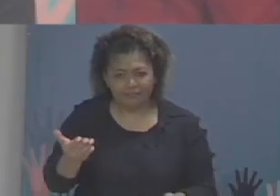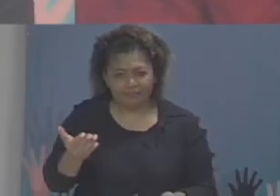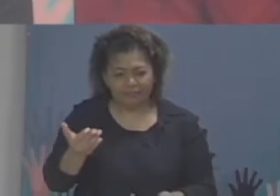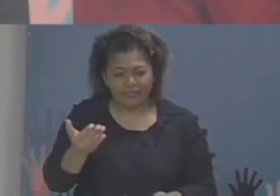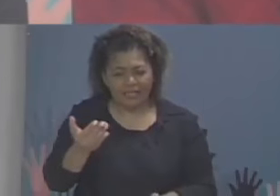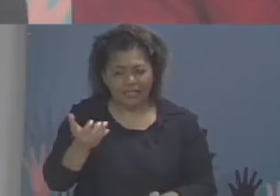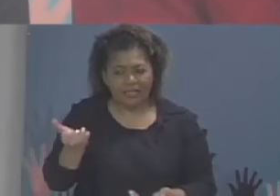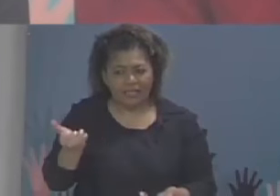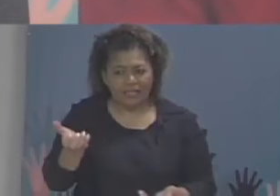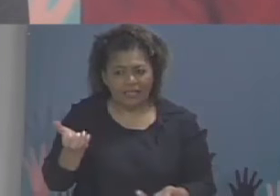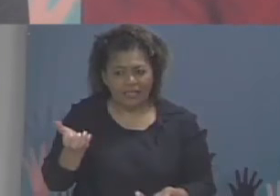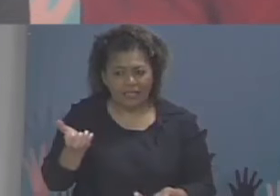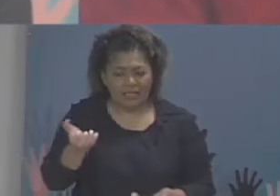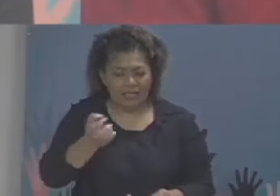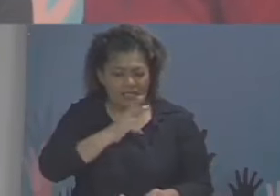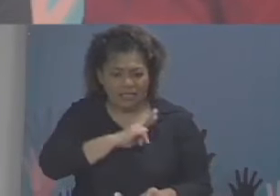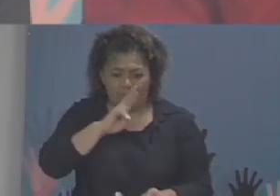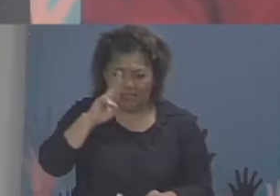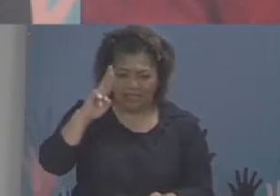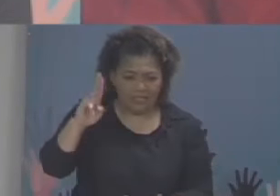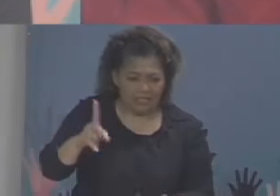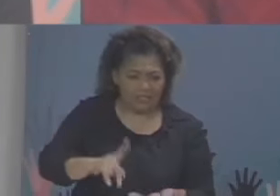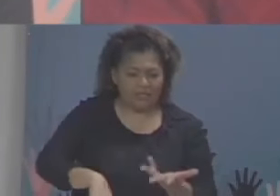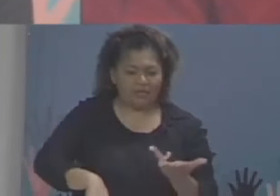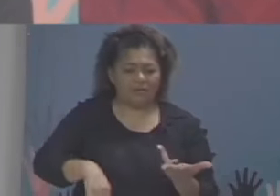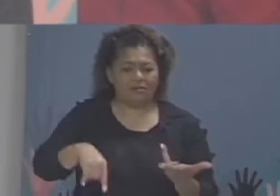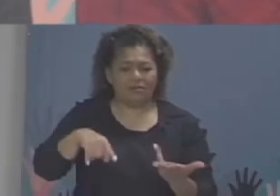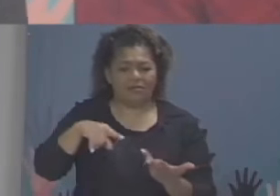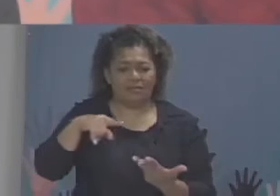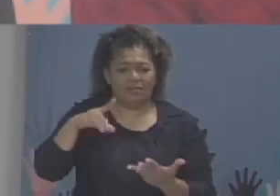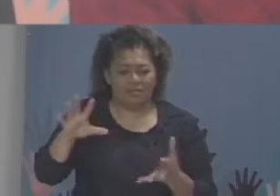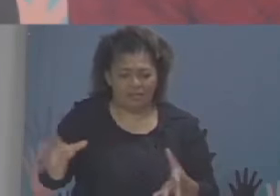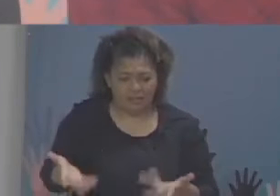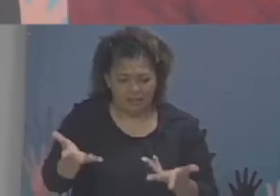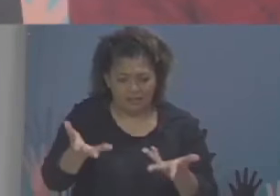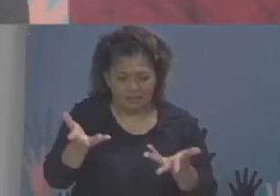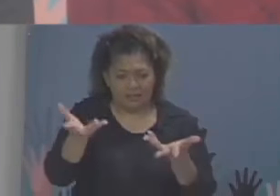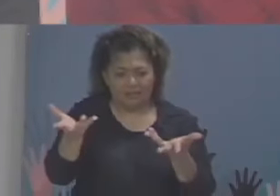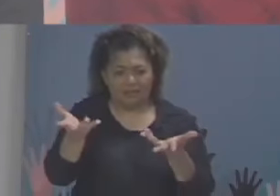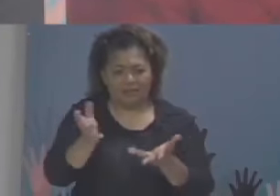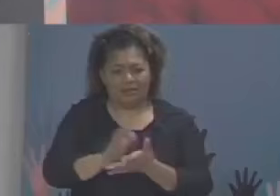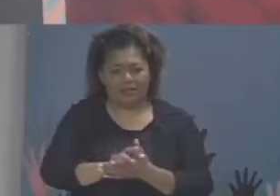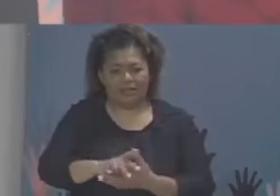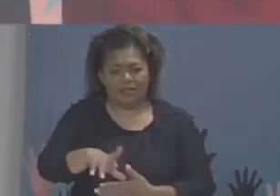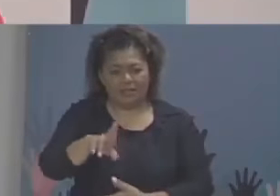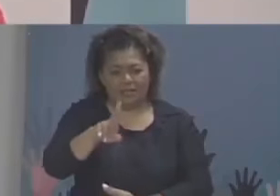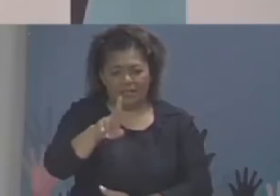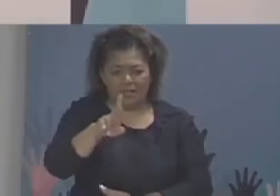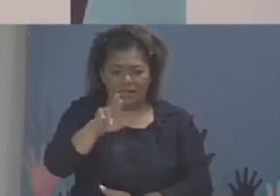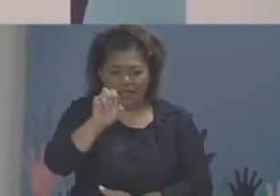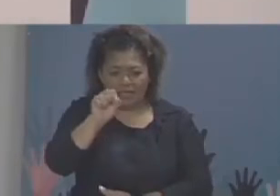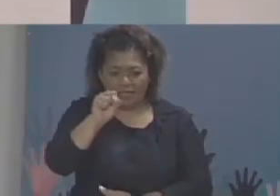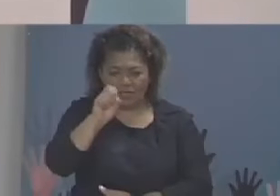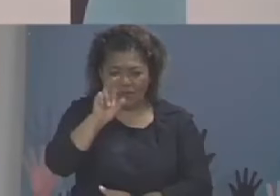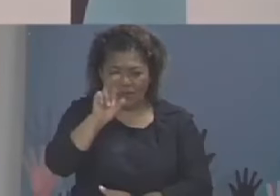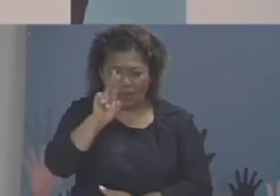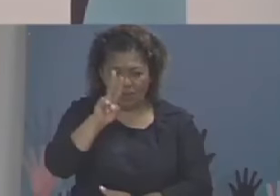de lideranças religiosas e fundamentalistas ou não, para que essa resolução seja extinta?